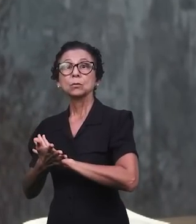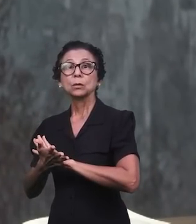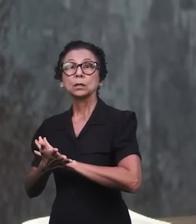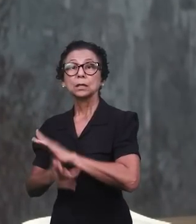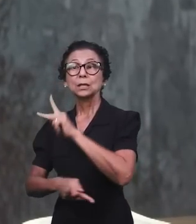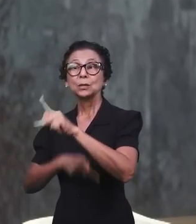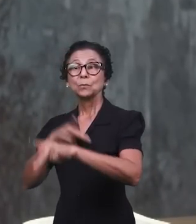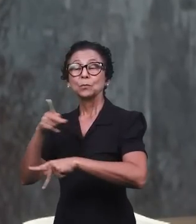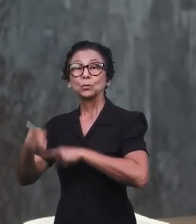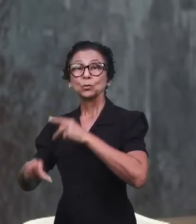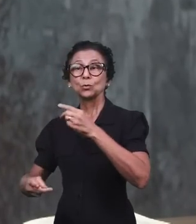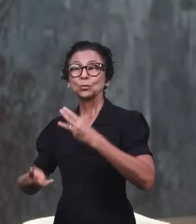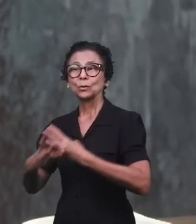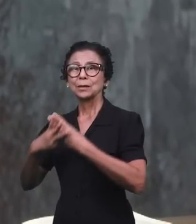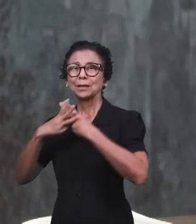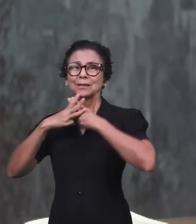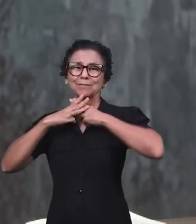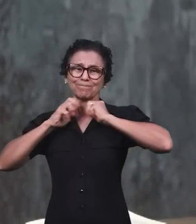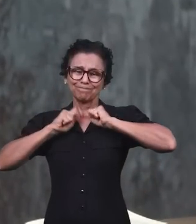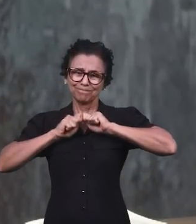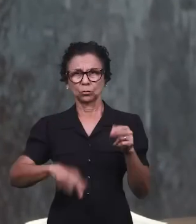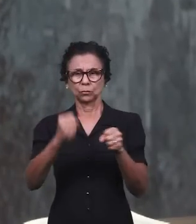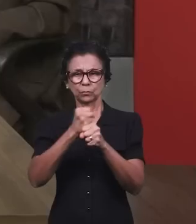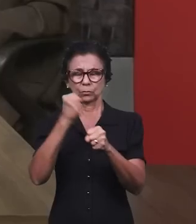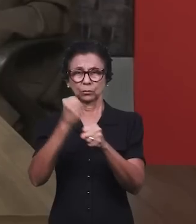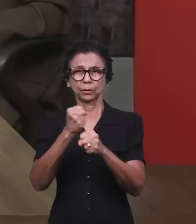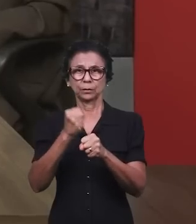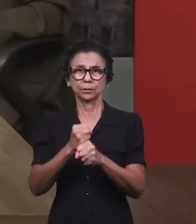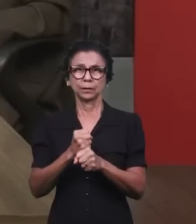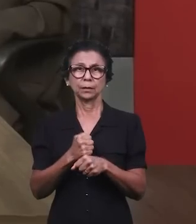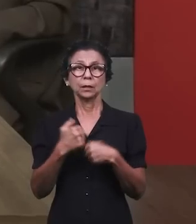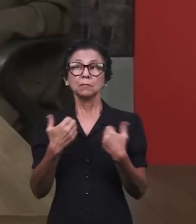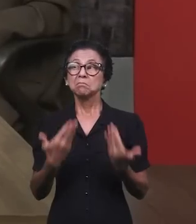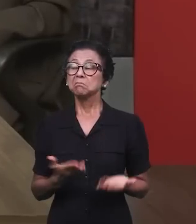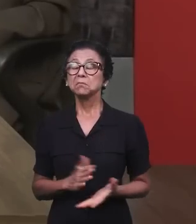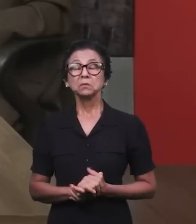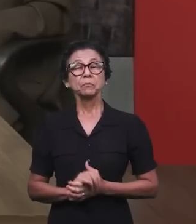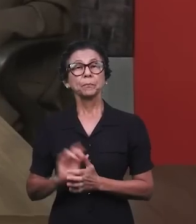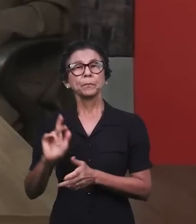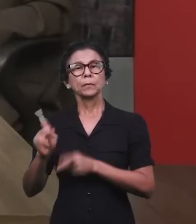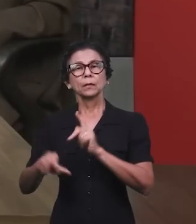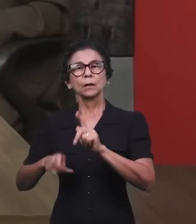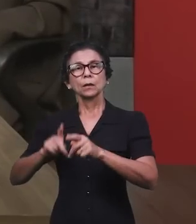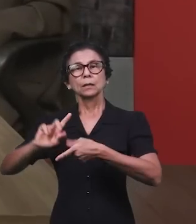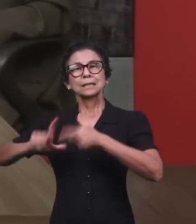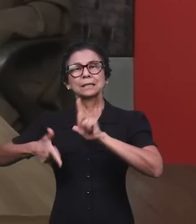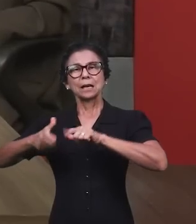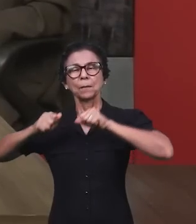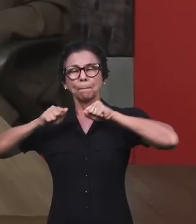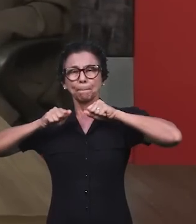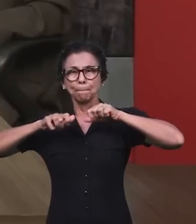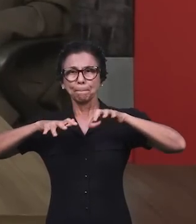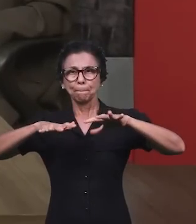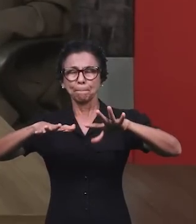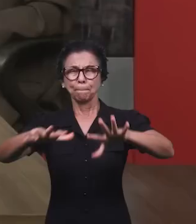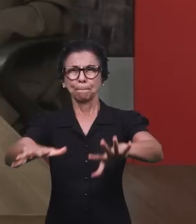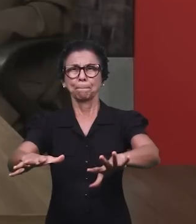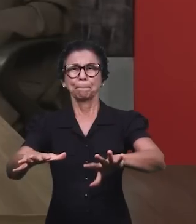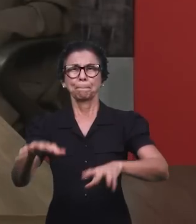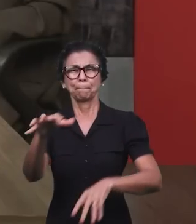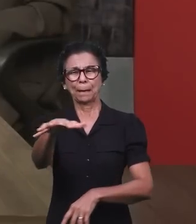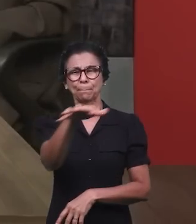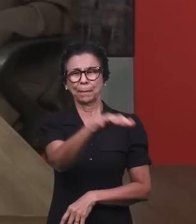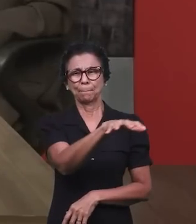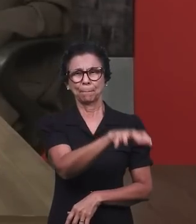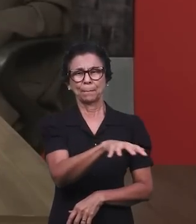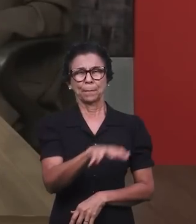foi espalhado sobre a face da terra. Então o povo de Israel foi espalhado pelos territórios do Império Romano.